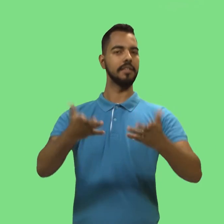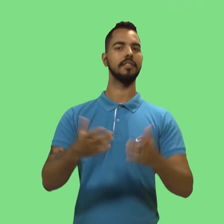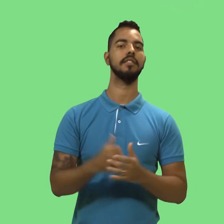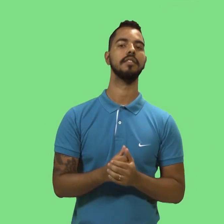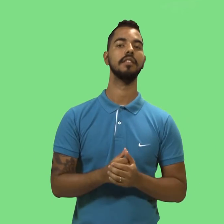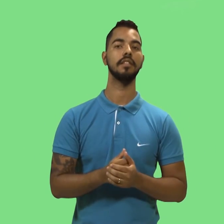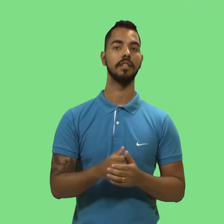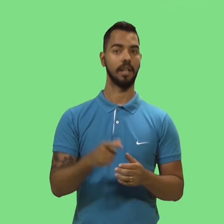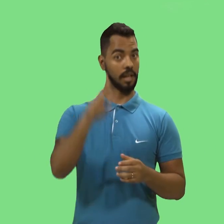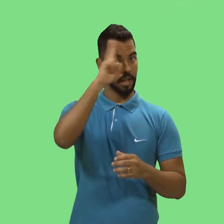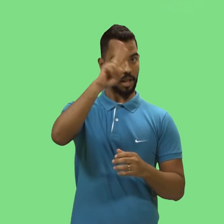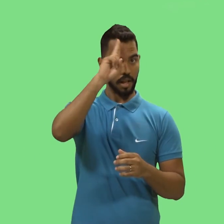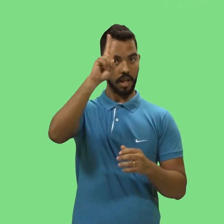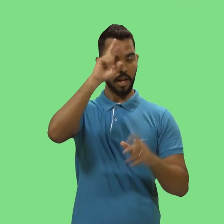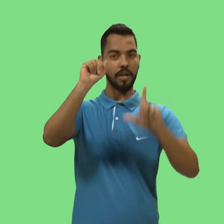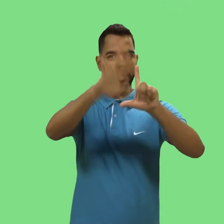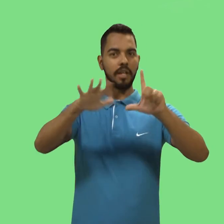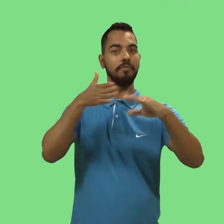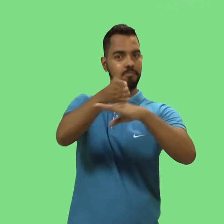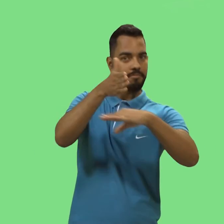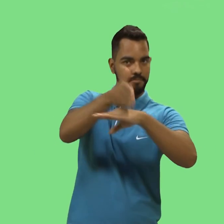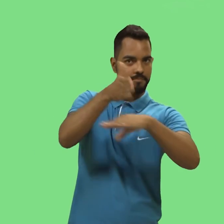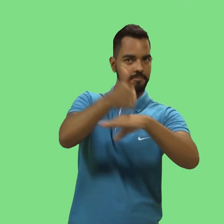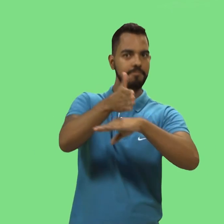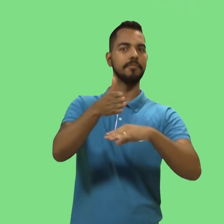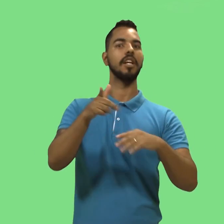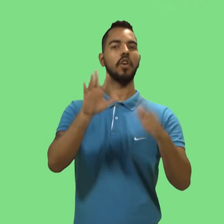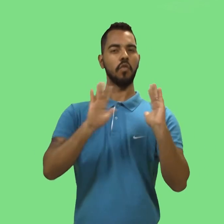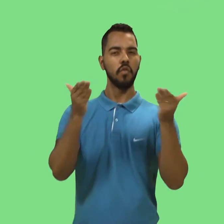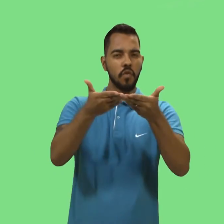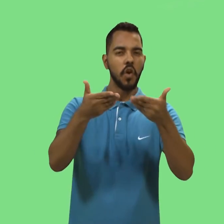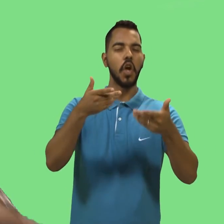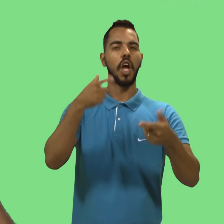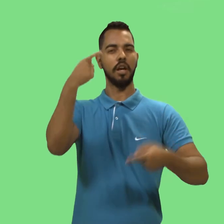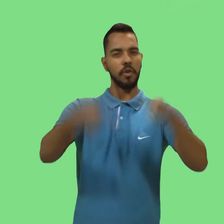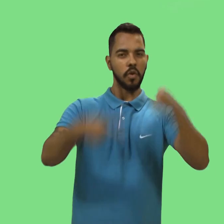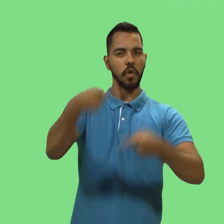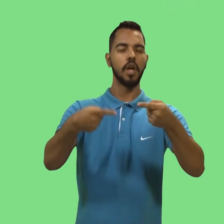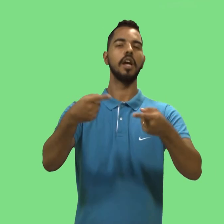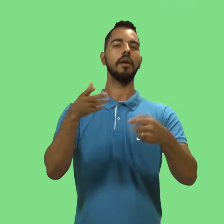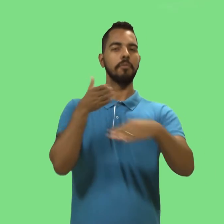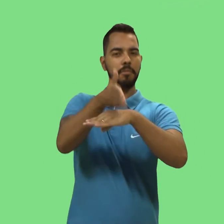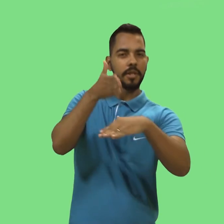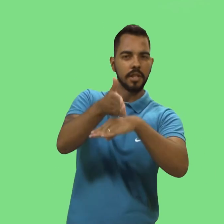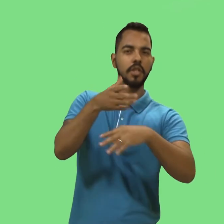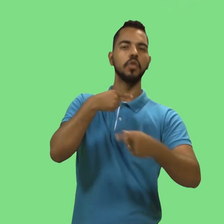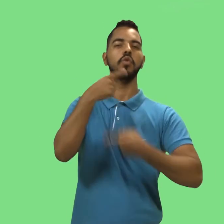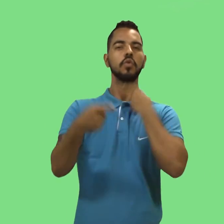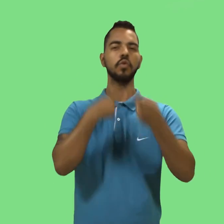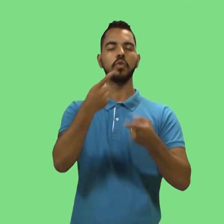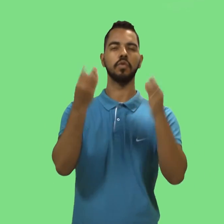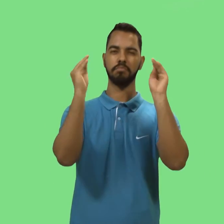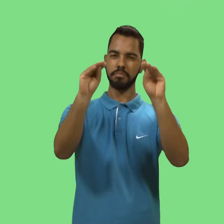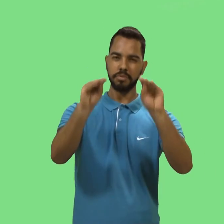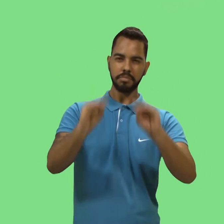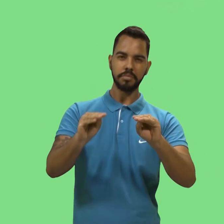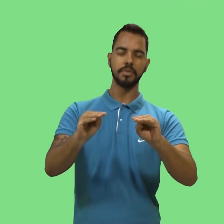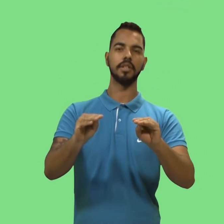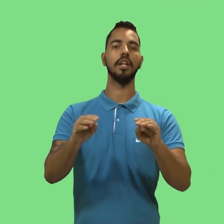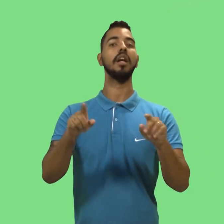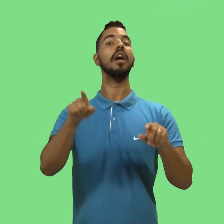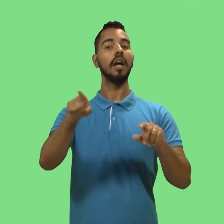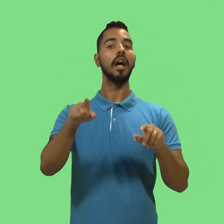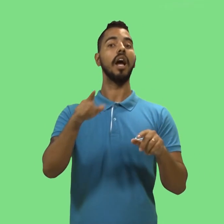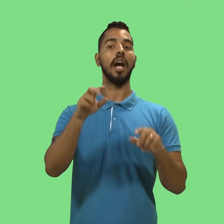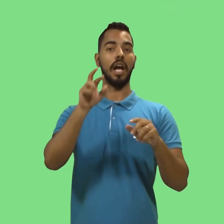dos fóruns, postar os seus comentários, as suas dúvidas, responda a questão proposta, mas também interaja com os colegas, dê sua